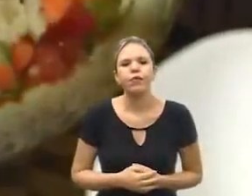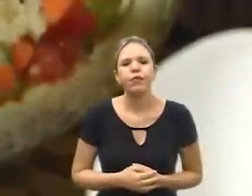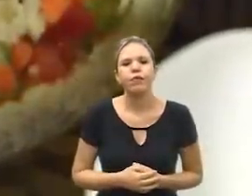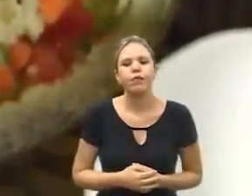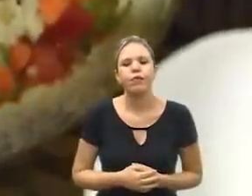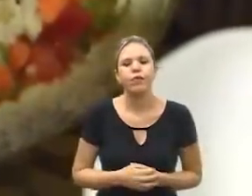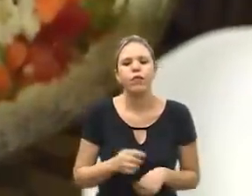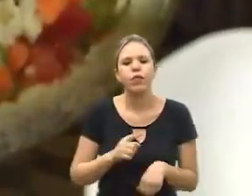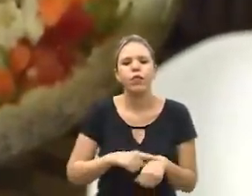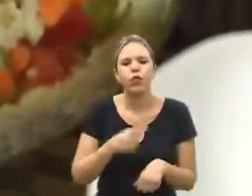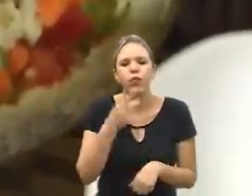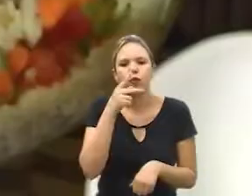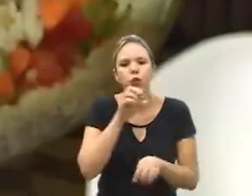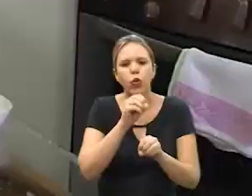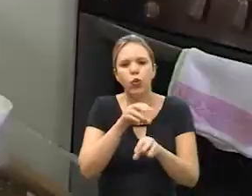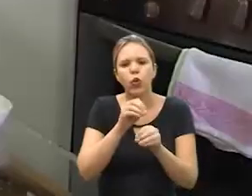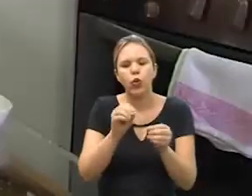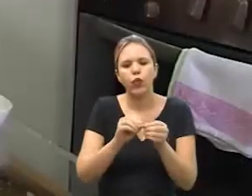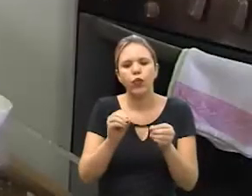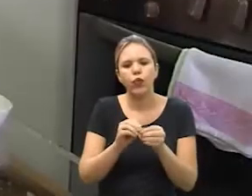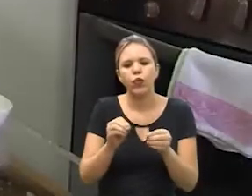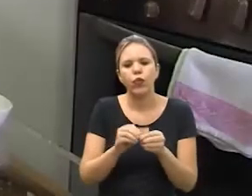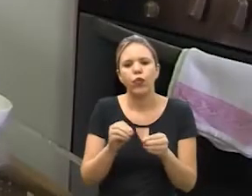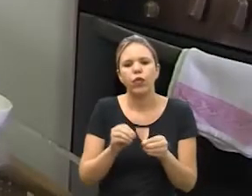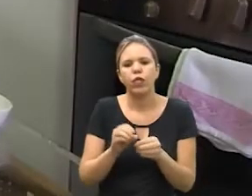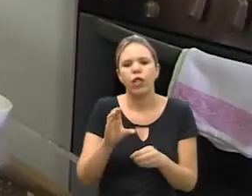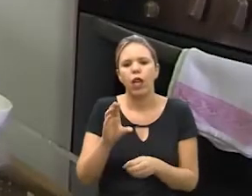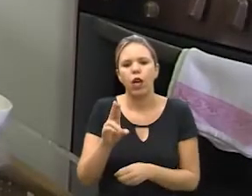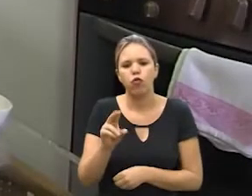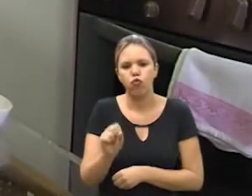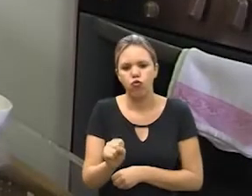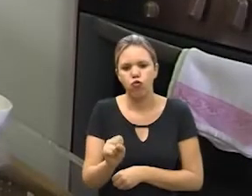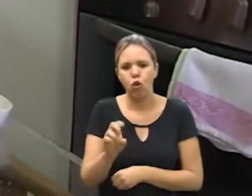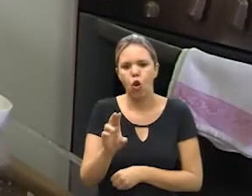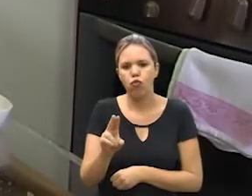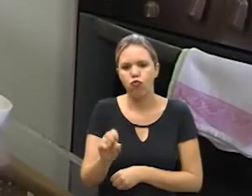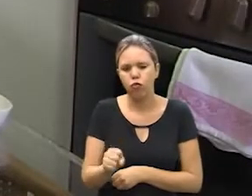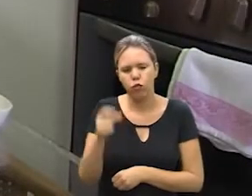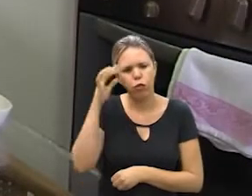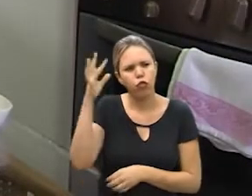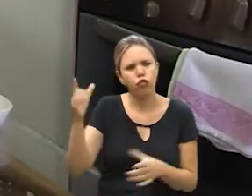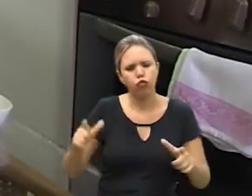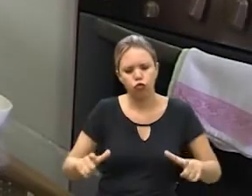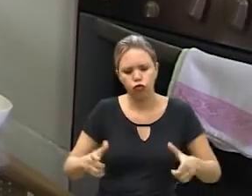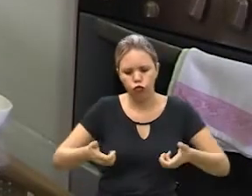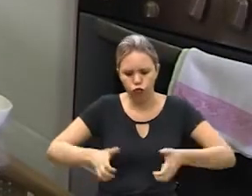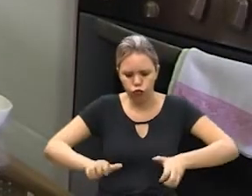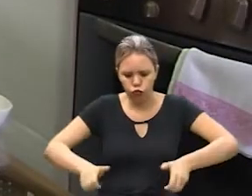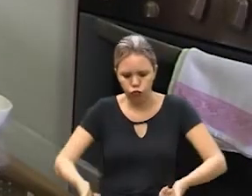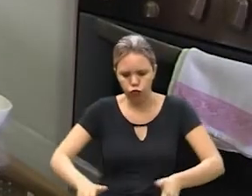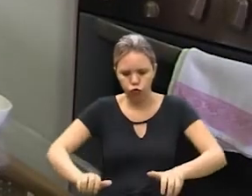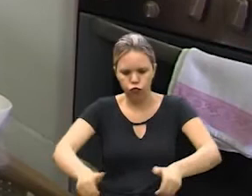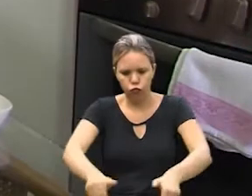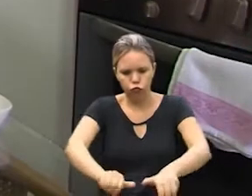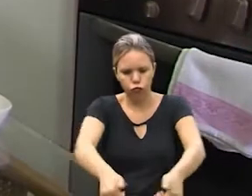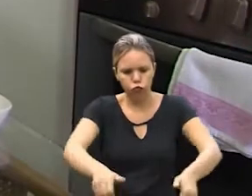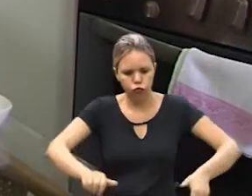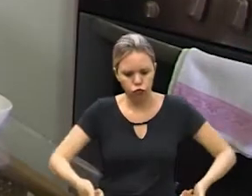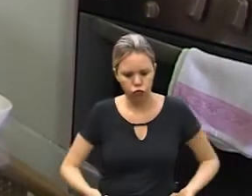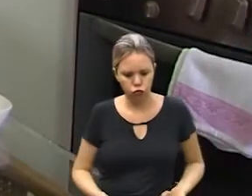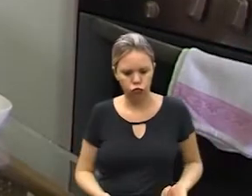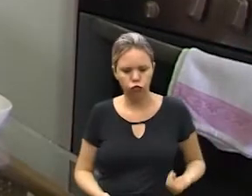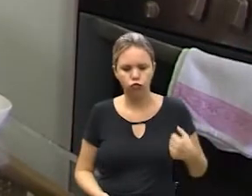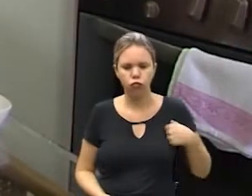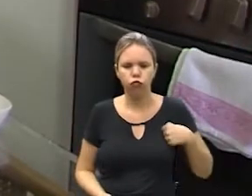Isso, na hora, gente, que ela falou que ia ensinar a fazer um cuscuz, eu já imaginei. E a forma, né? É, não. Né? Não vai ter